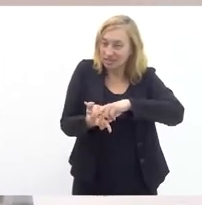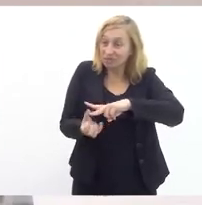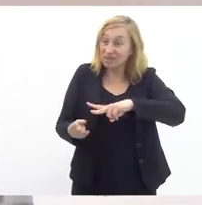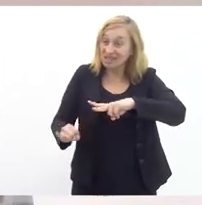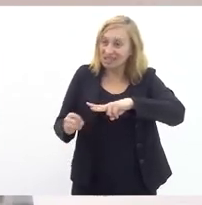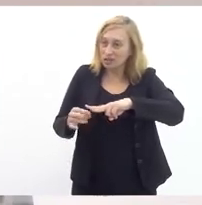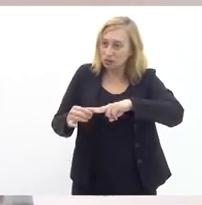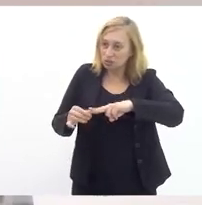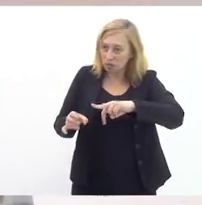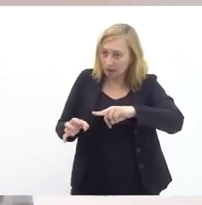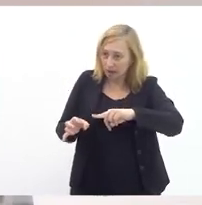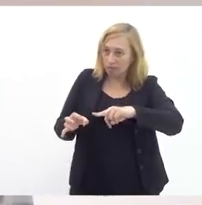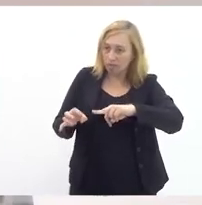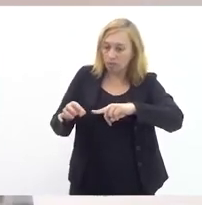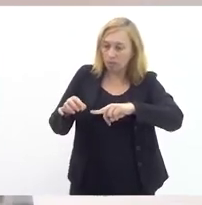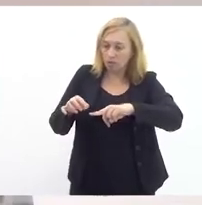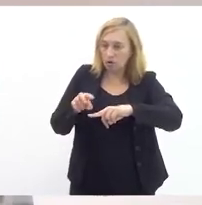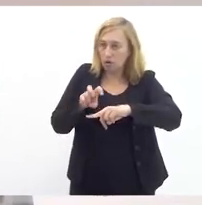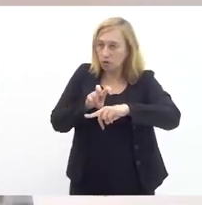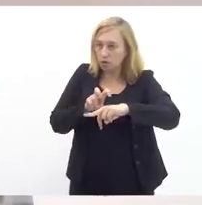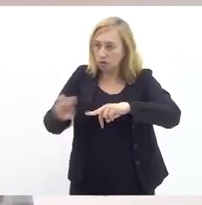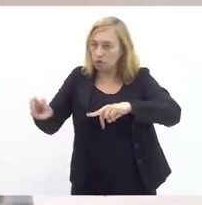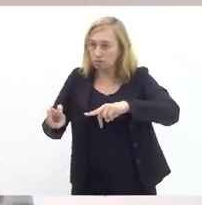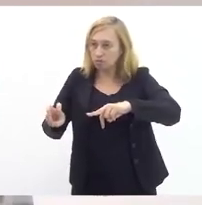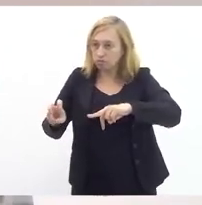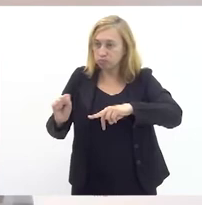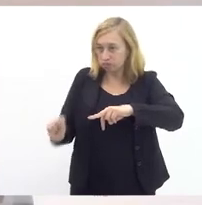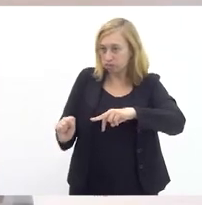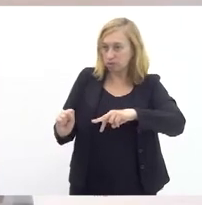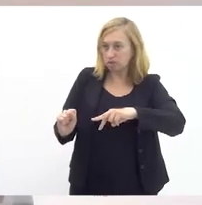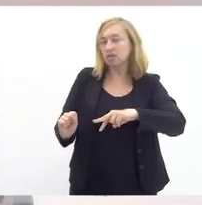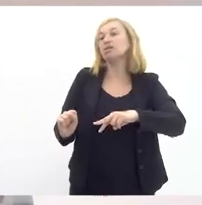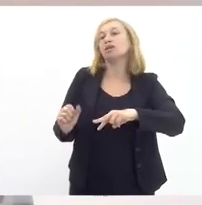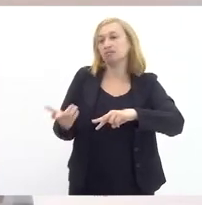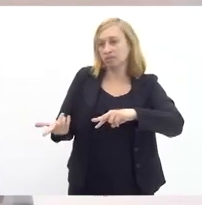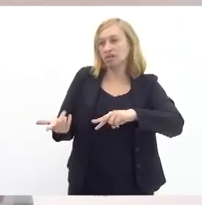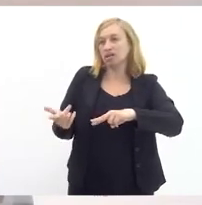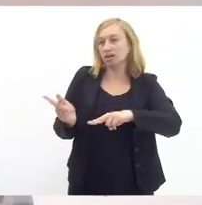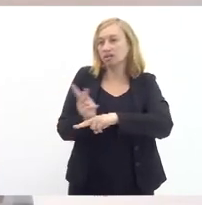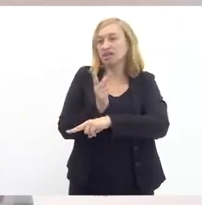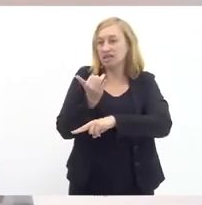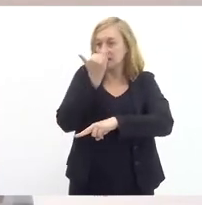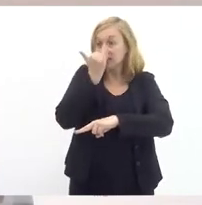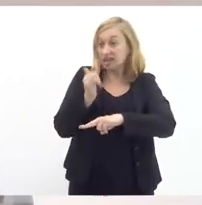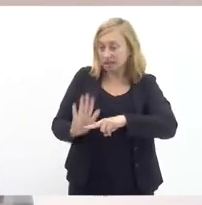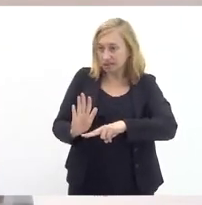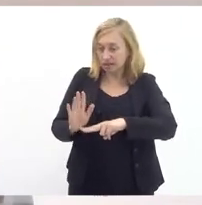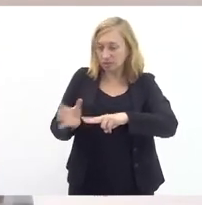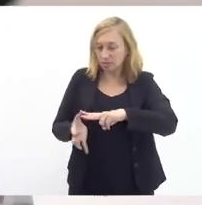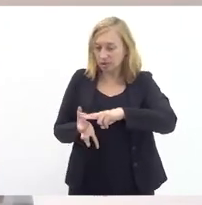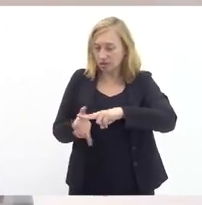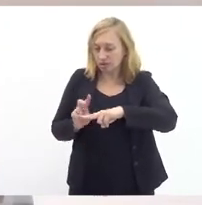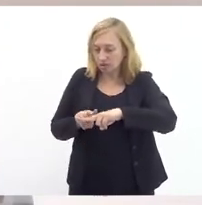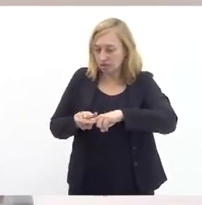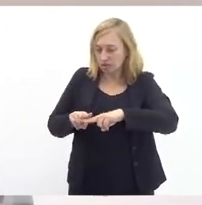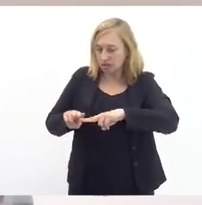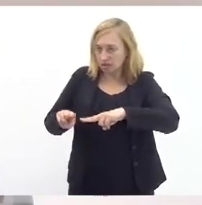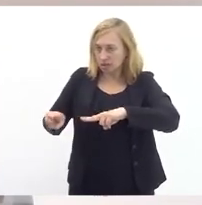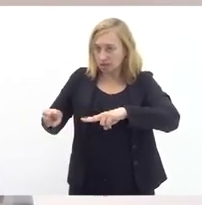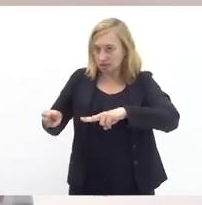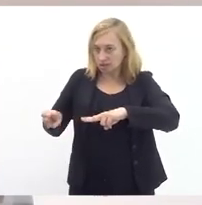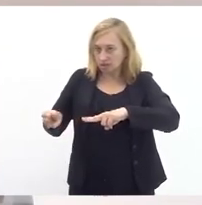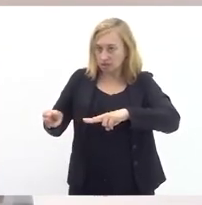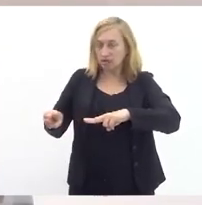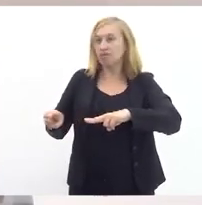existe. Alguns dormentes estão com a largura, porque não dá para ver a altura,